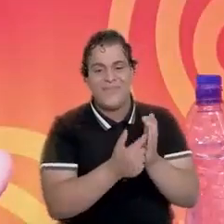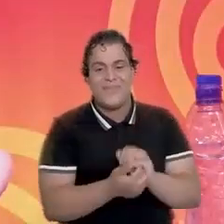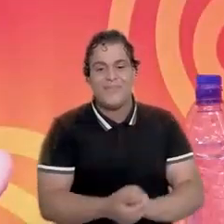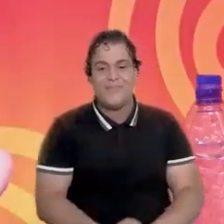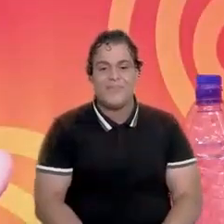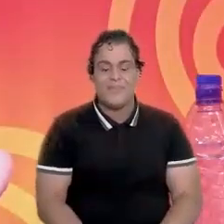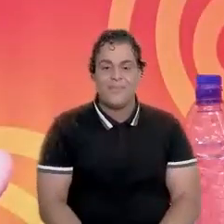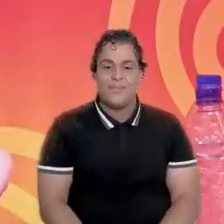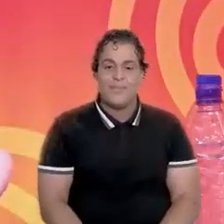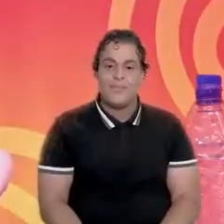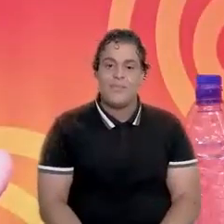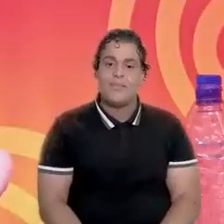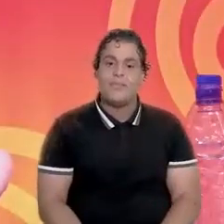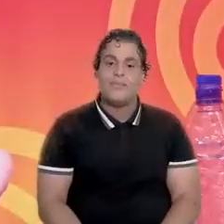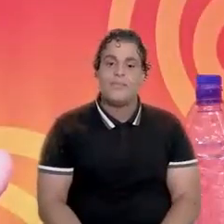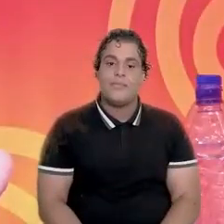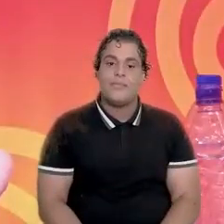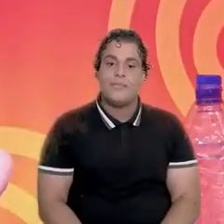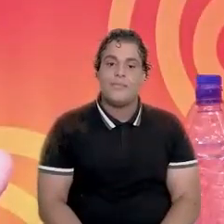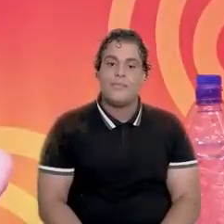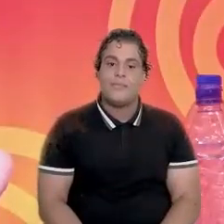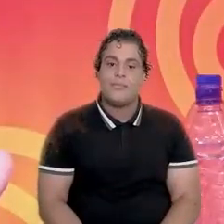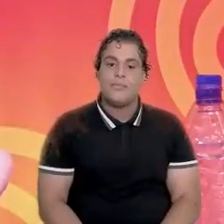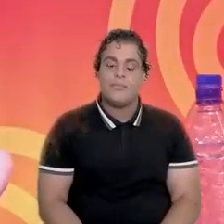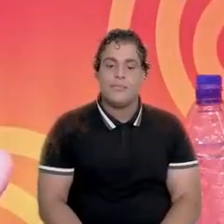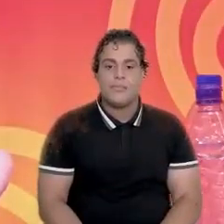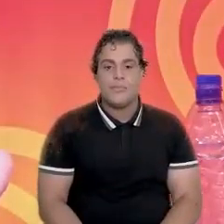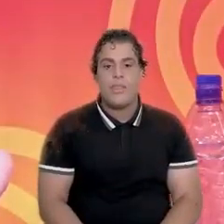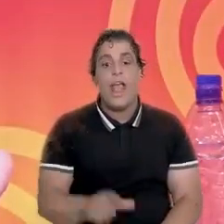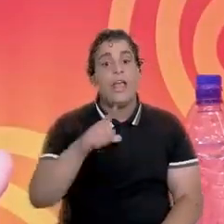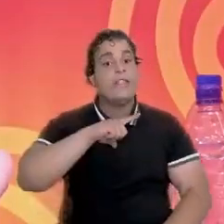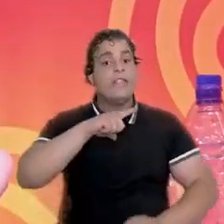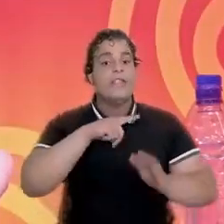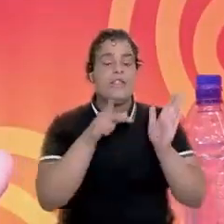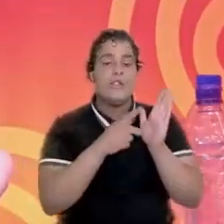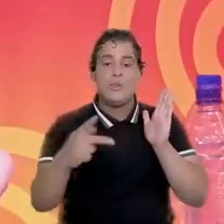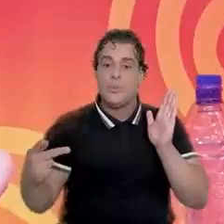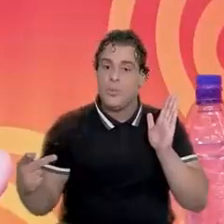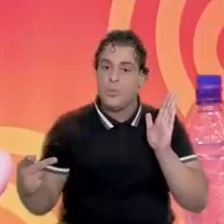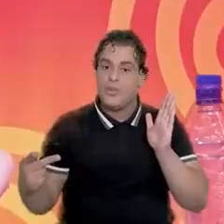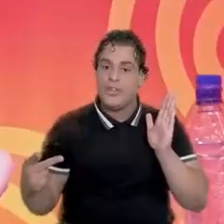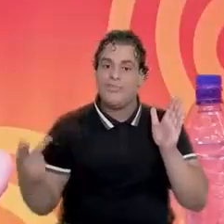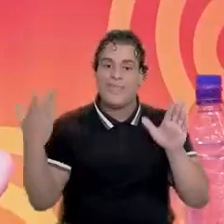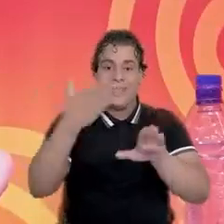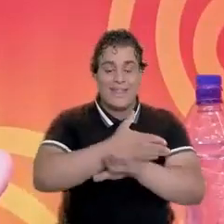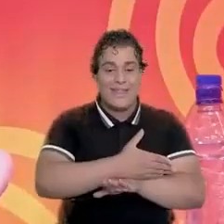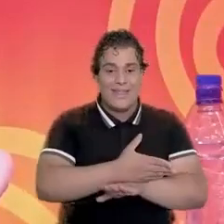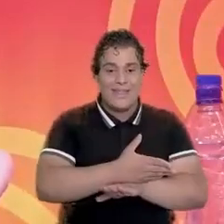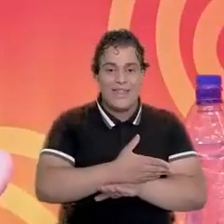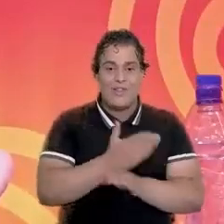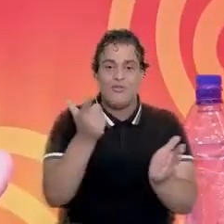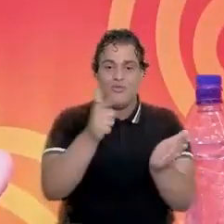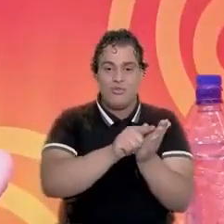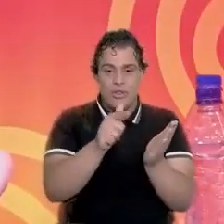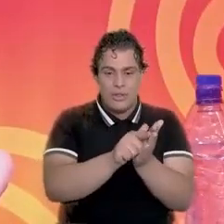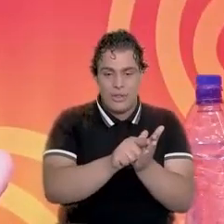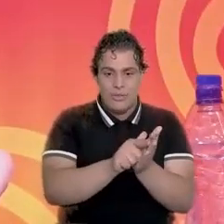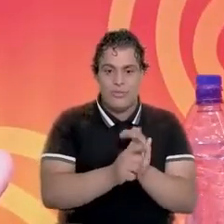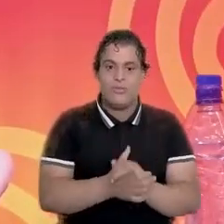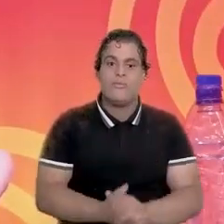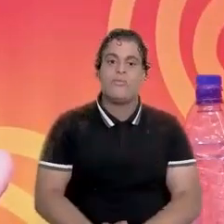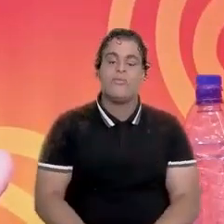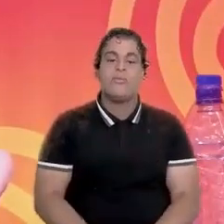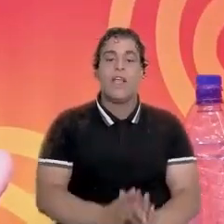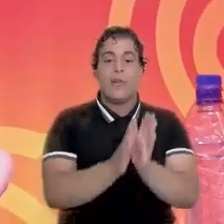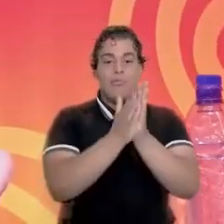Inclusive, eu vou fazer um parêntese aqui, porque tem um poema dentro do livro, página 74, para quem for